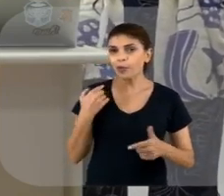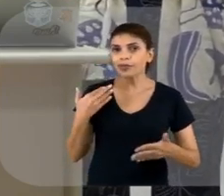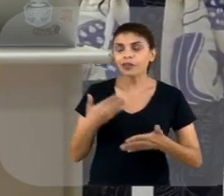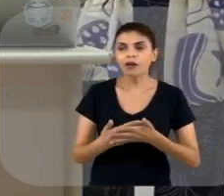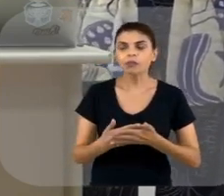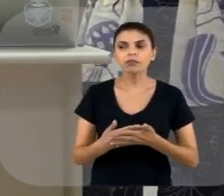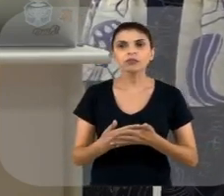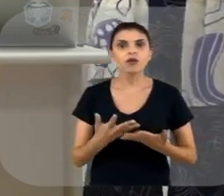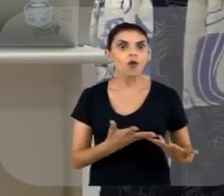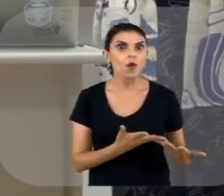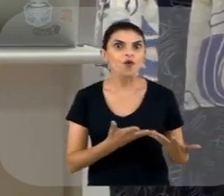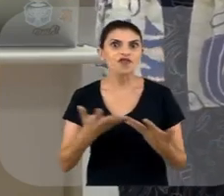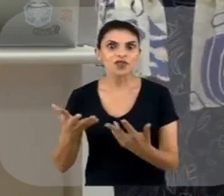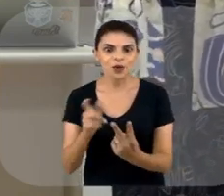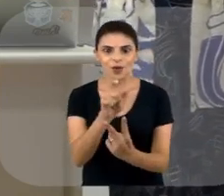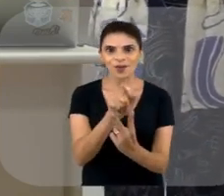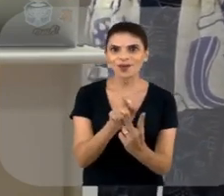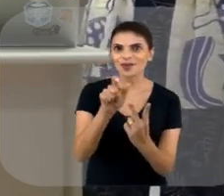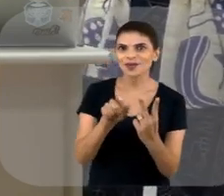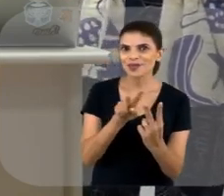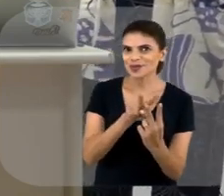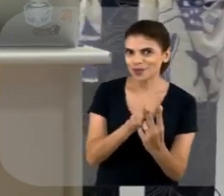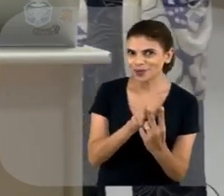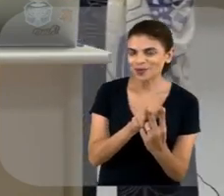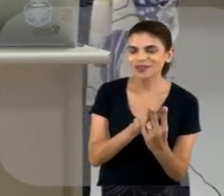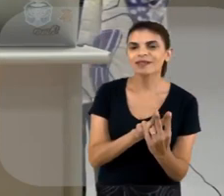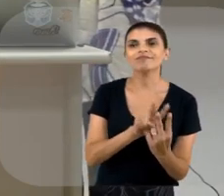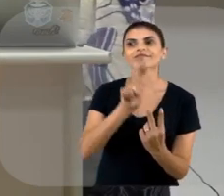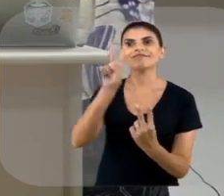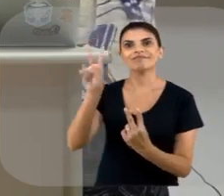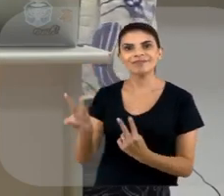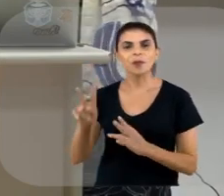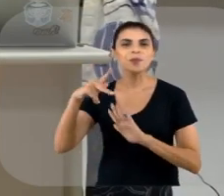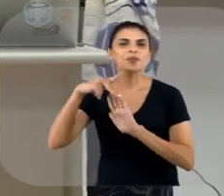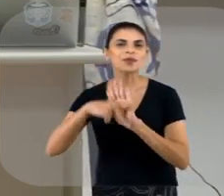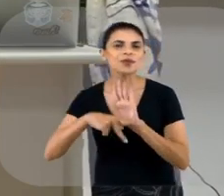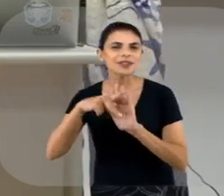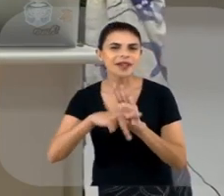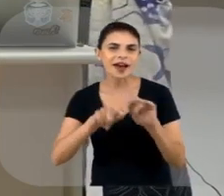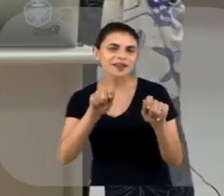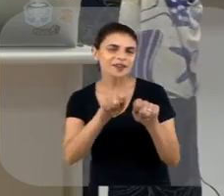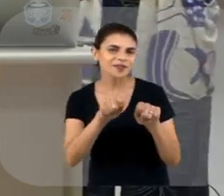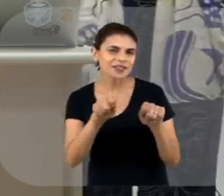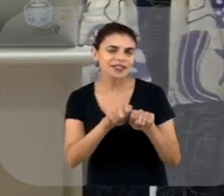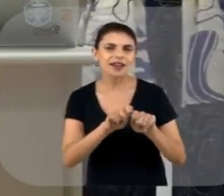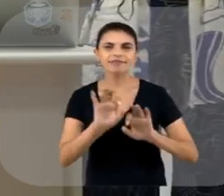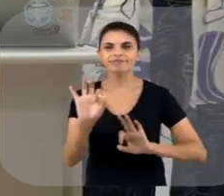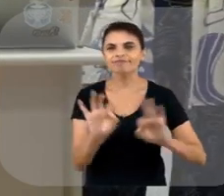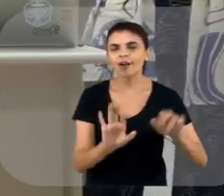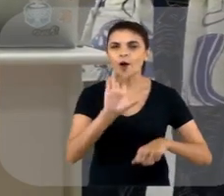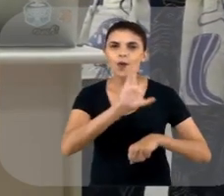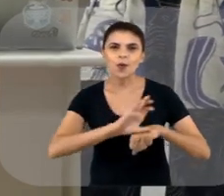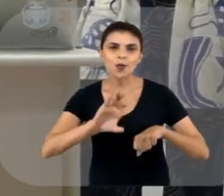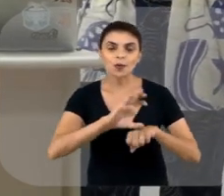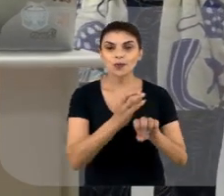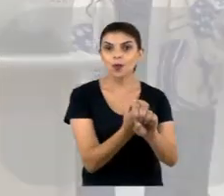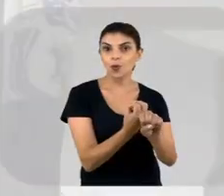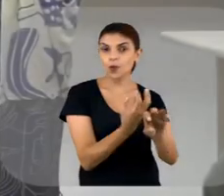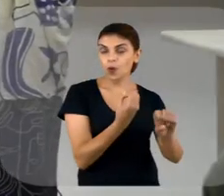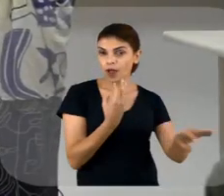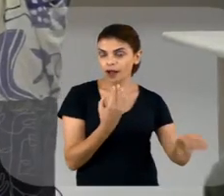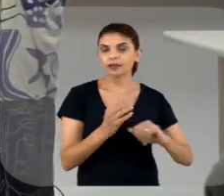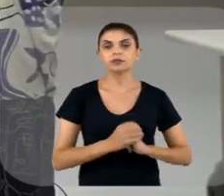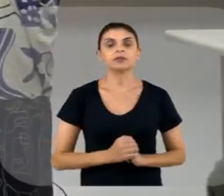recentemente foram aí convidadas para um projeto de produção de cursos online,